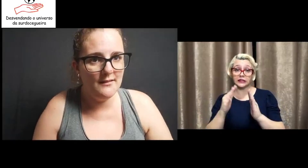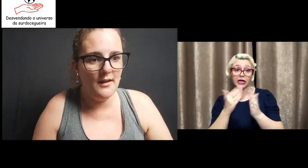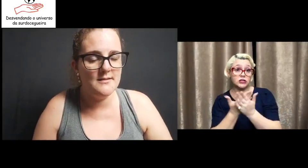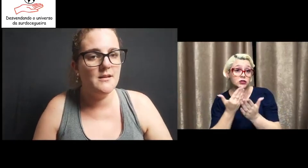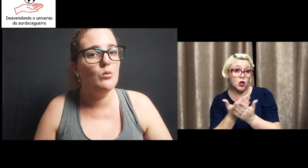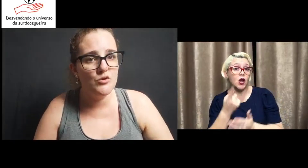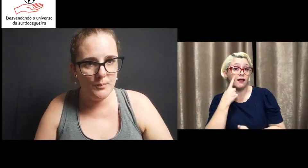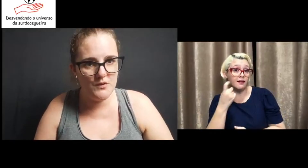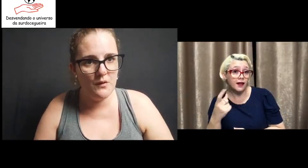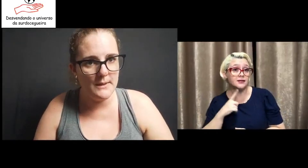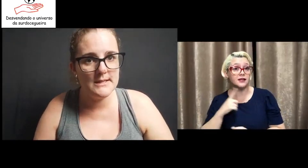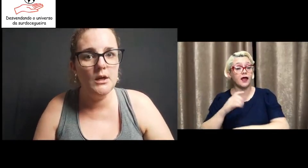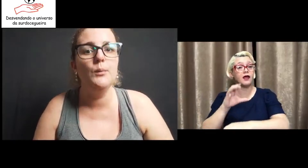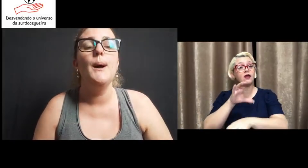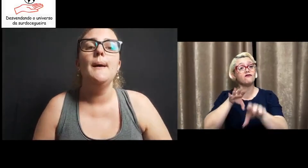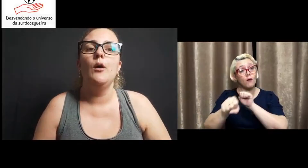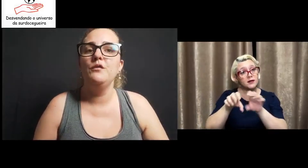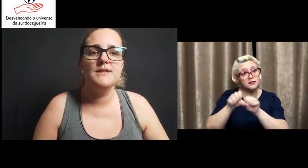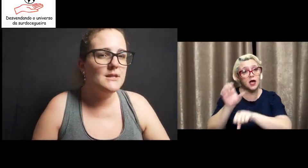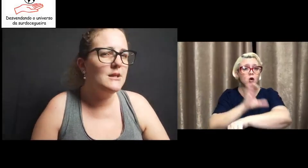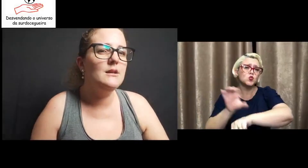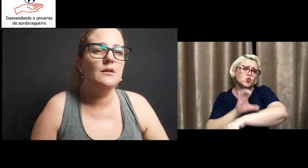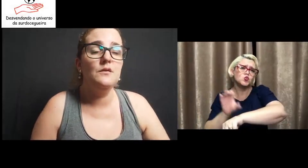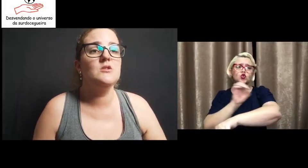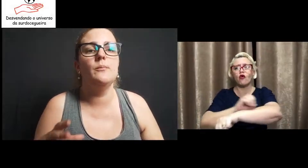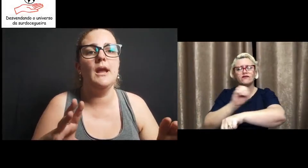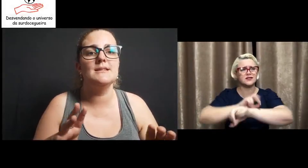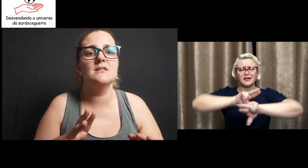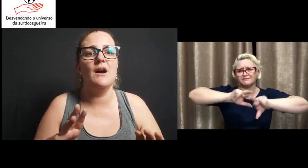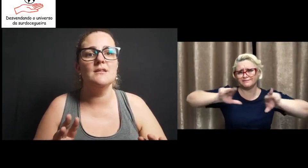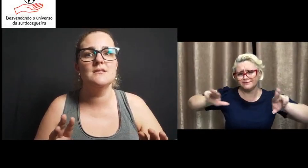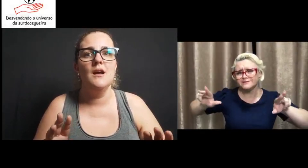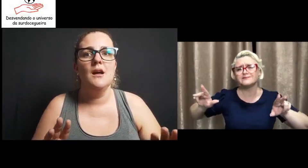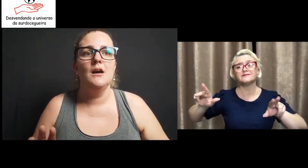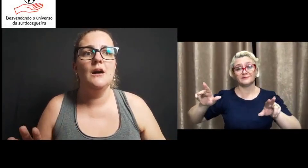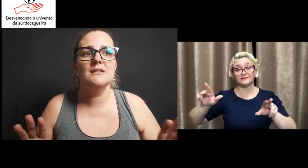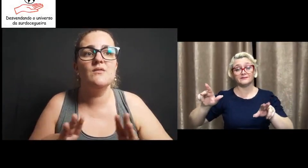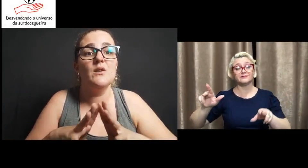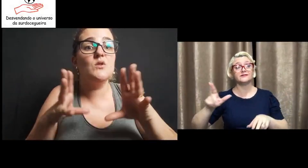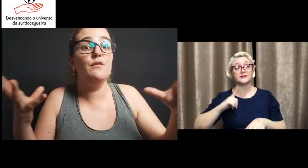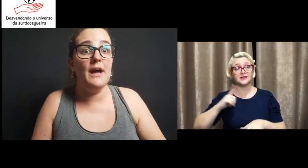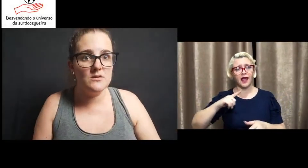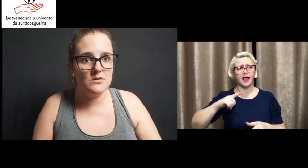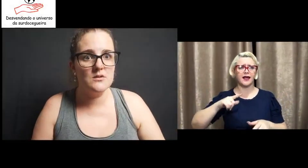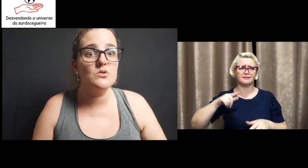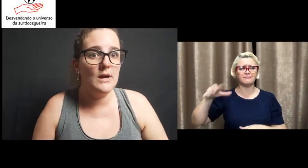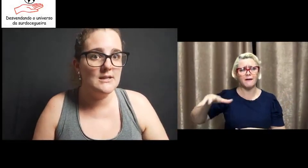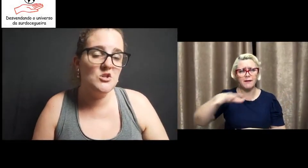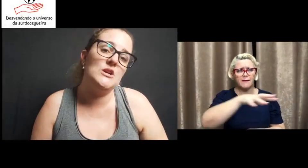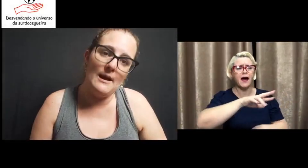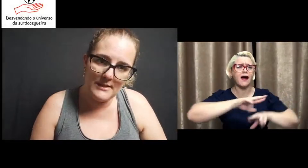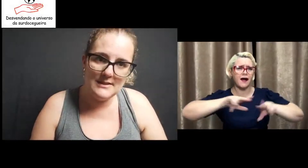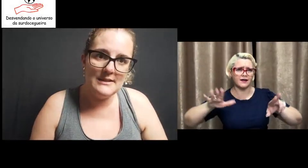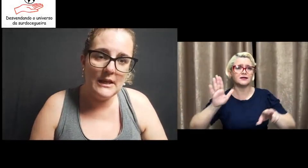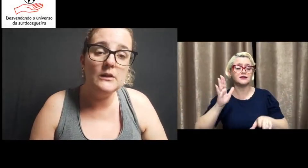pessoas tenha interesse em algum tipo de formação, oficina, enfim, sobre essas várias, esses vários universos nos quais a